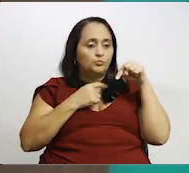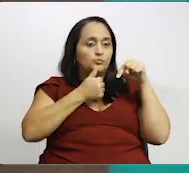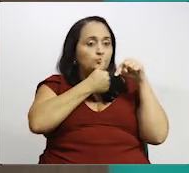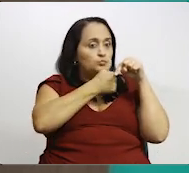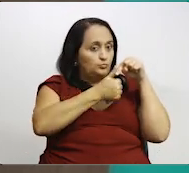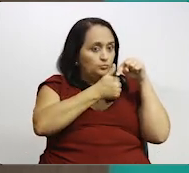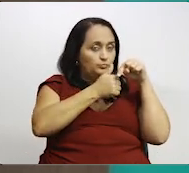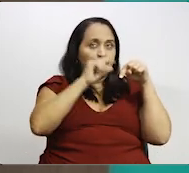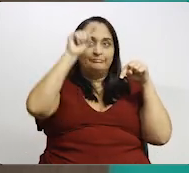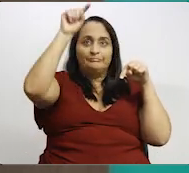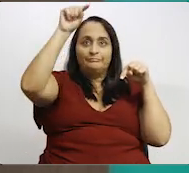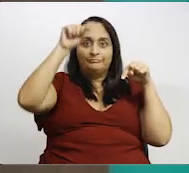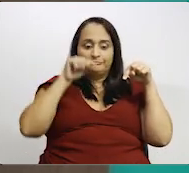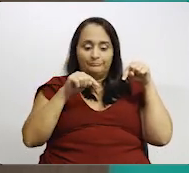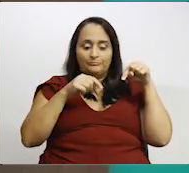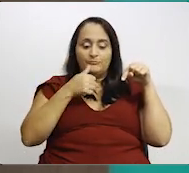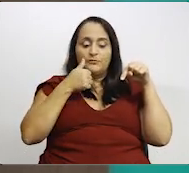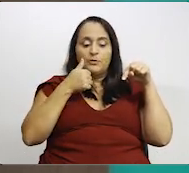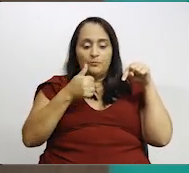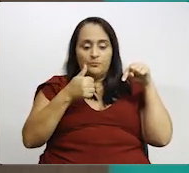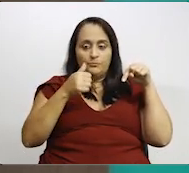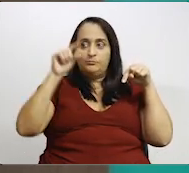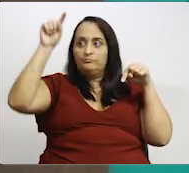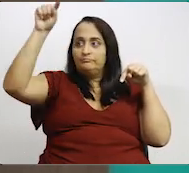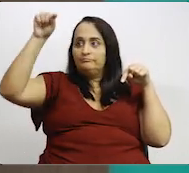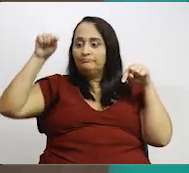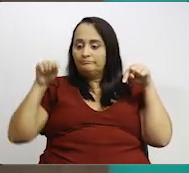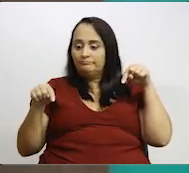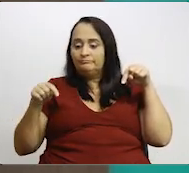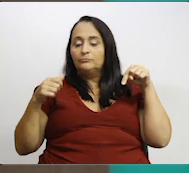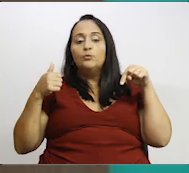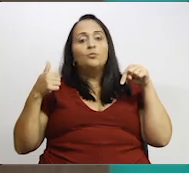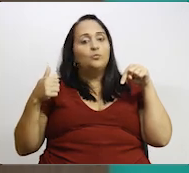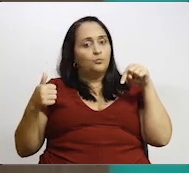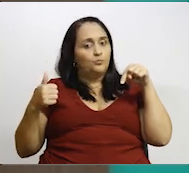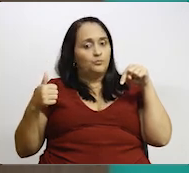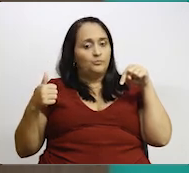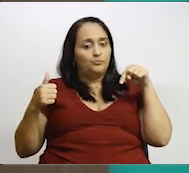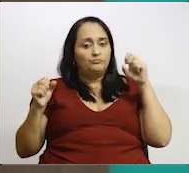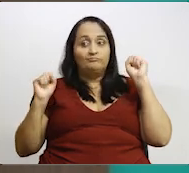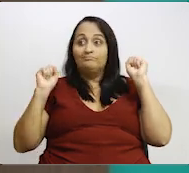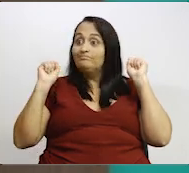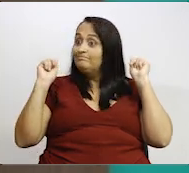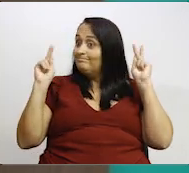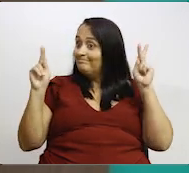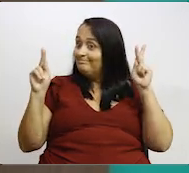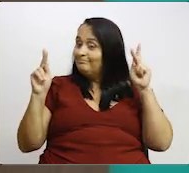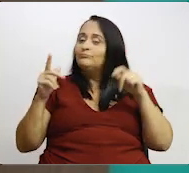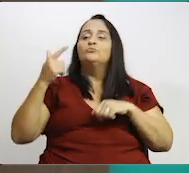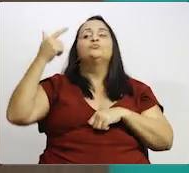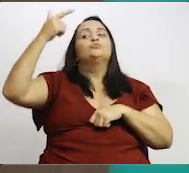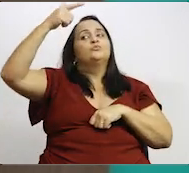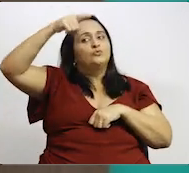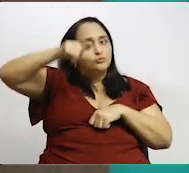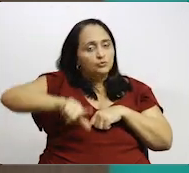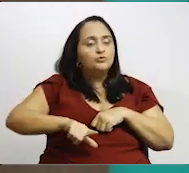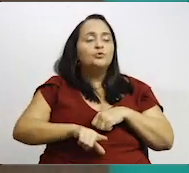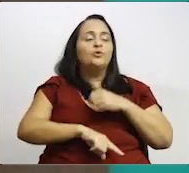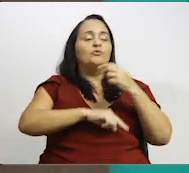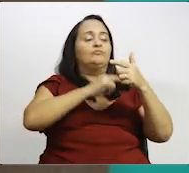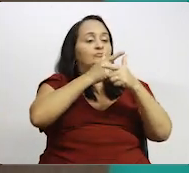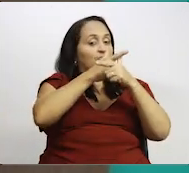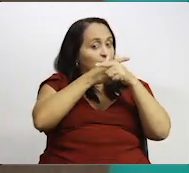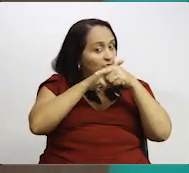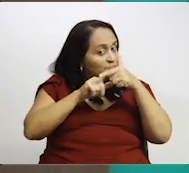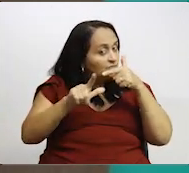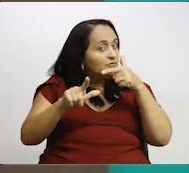1 chocolate para mim, 1 chocolate para a mãinha e 1 chocolate para minha irmã. Pronto, sobrou mais esses. Eu